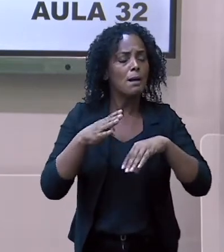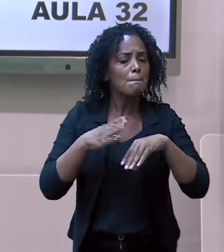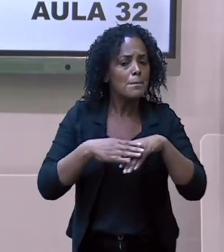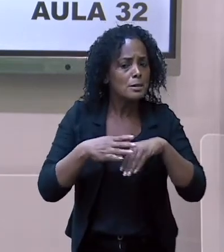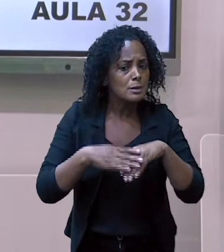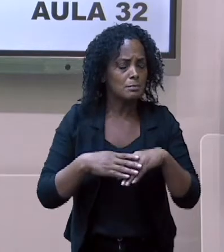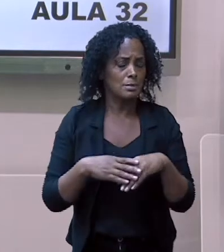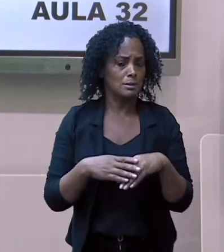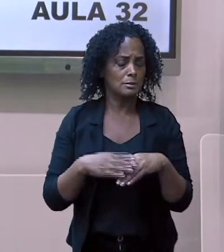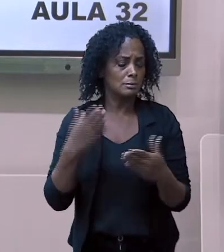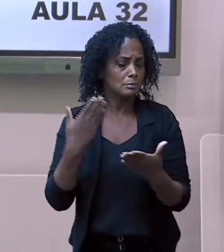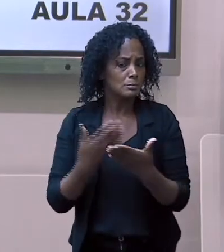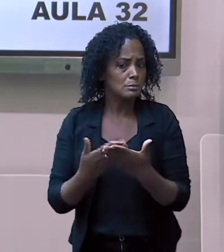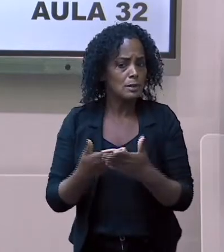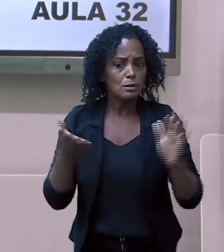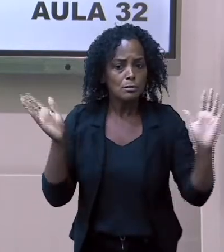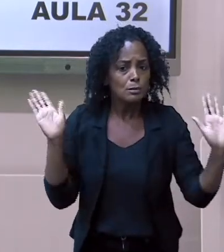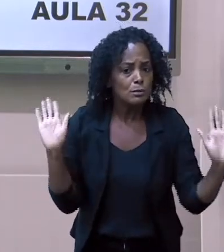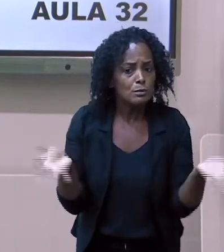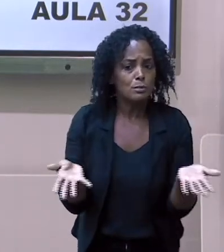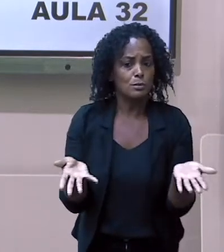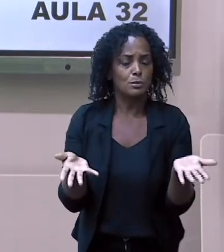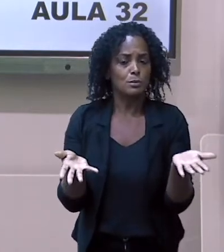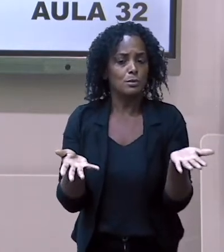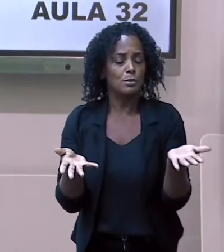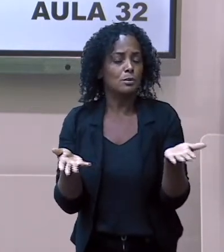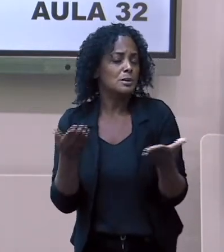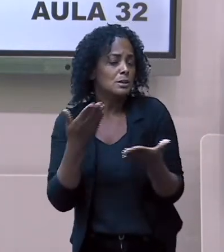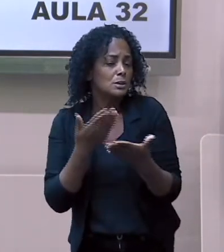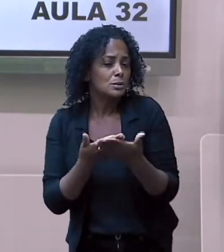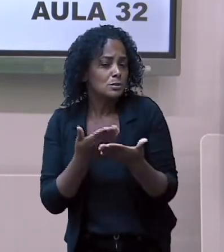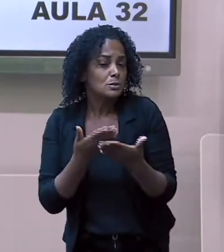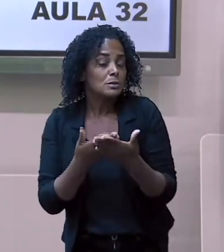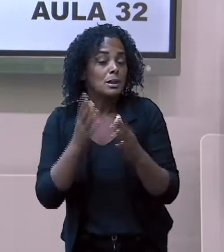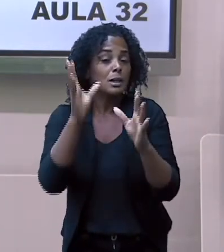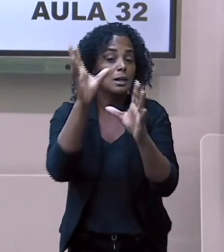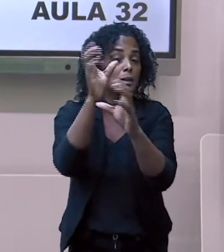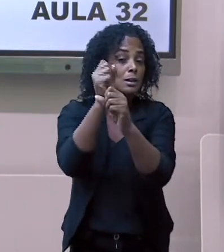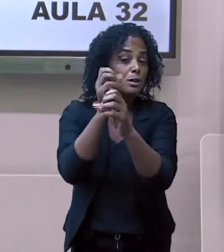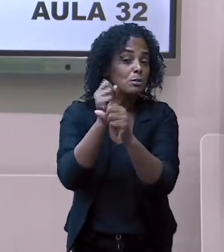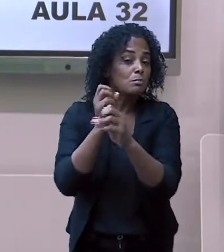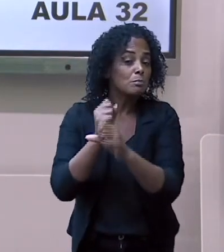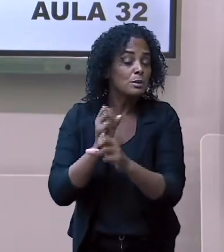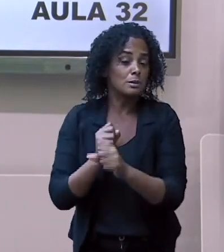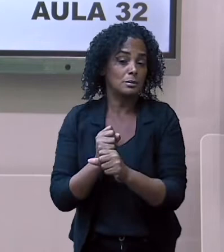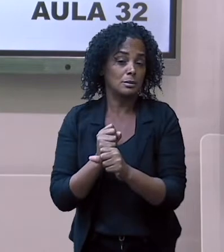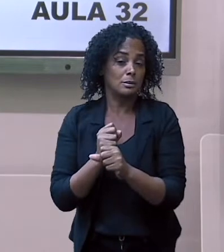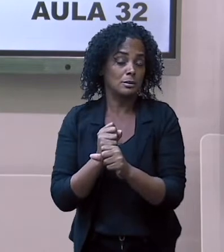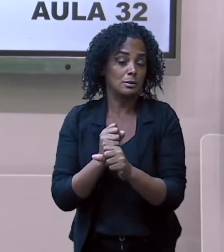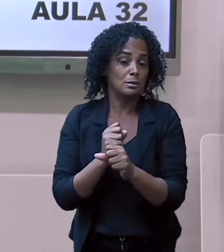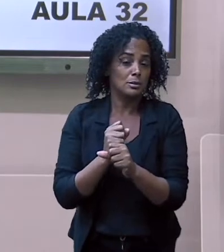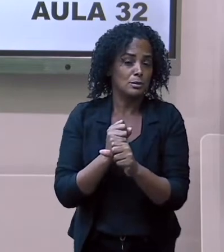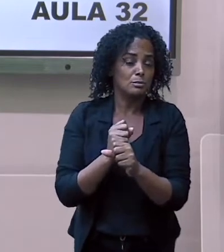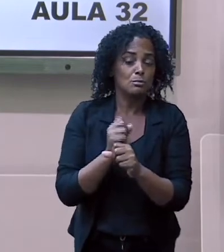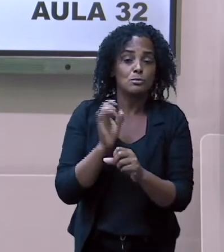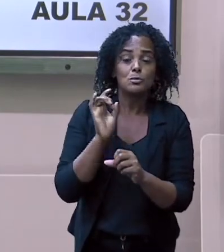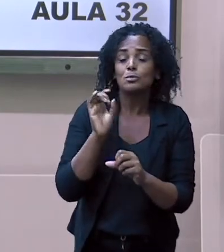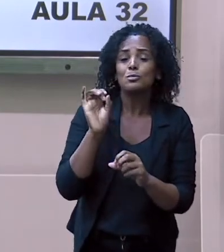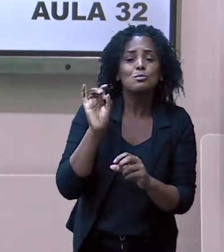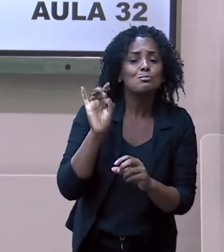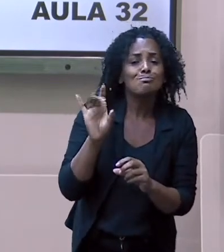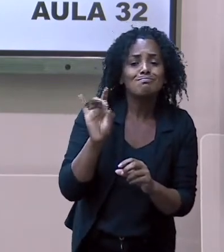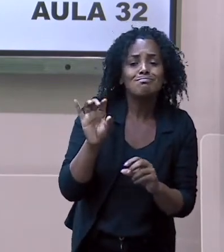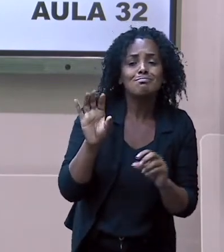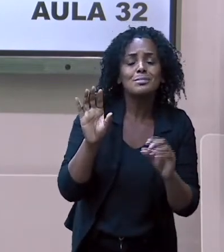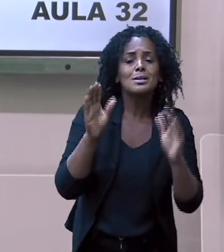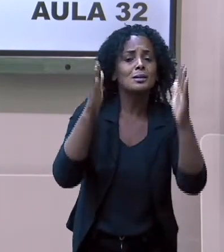dessa aula inúmeras possibilidades de trabalhar as operações, mas dentro de uma única expressão. Ou